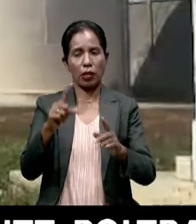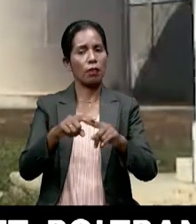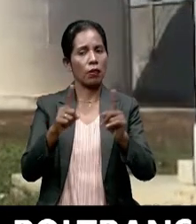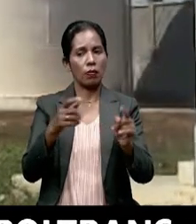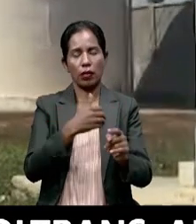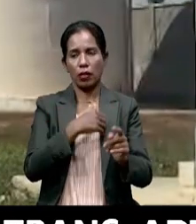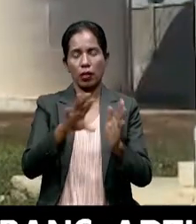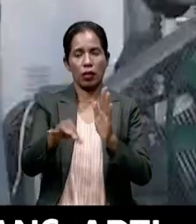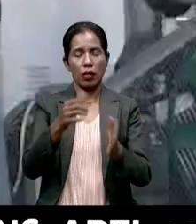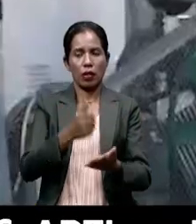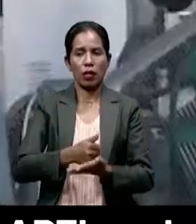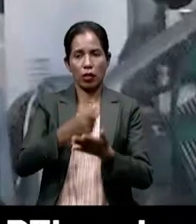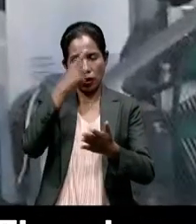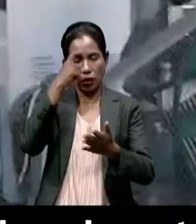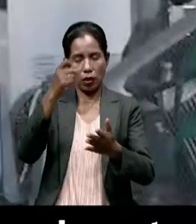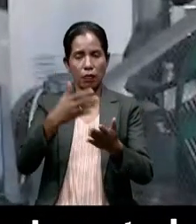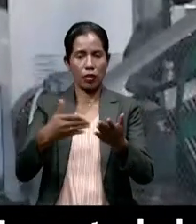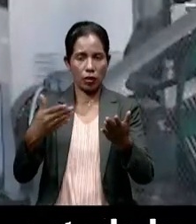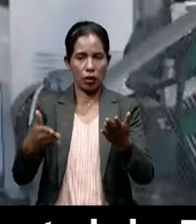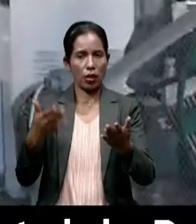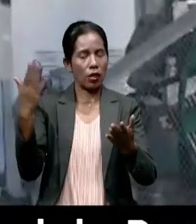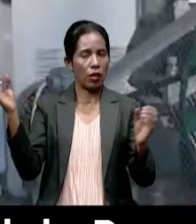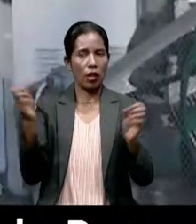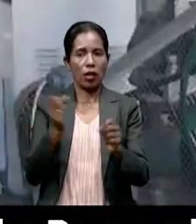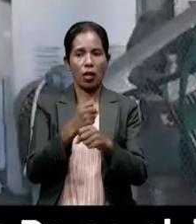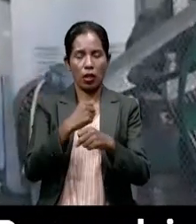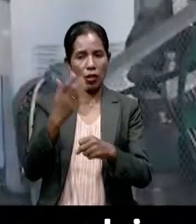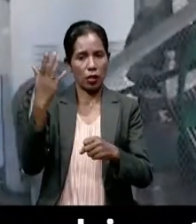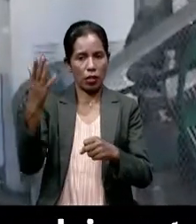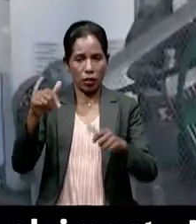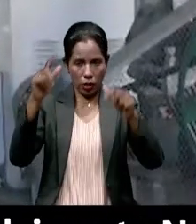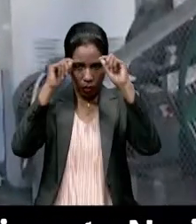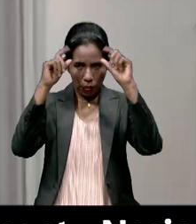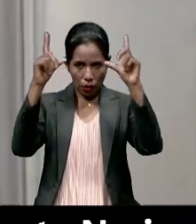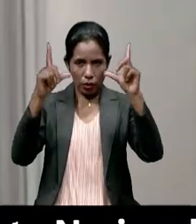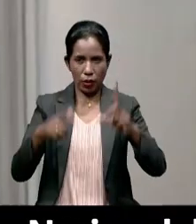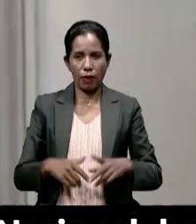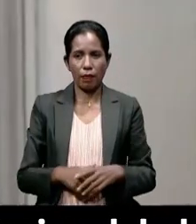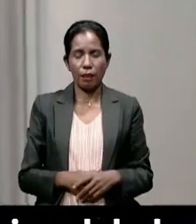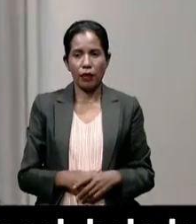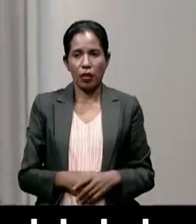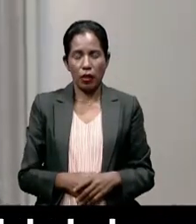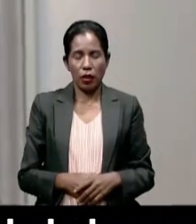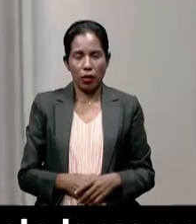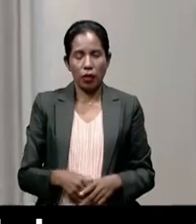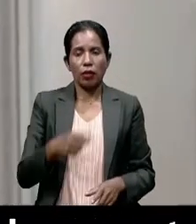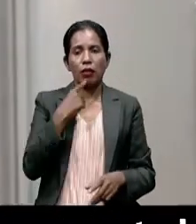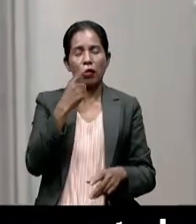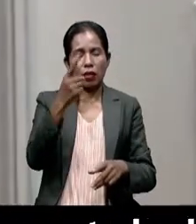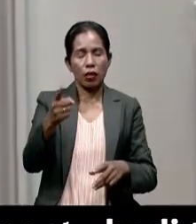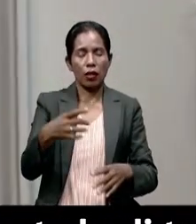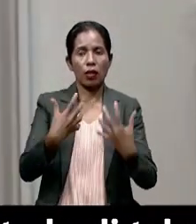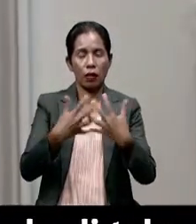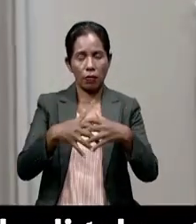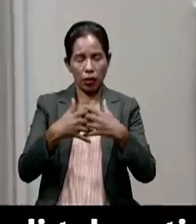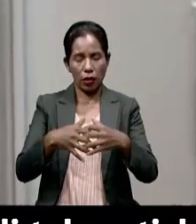da ocretan solução, tama material refere, la disponível iha Timor-Leste. Além de nia firma, máquina de ulas